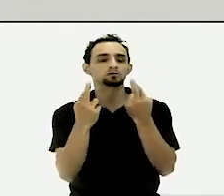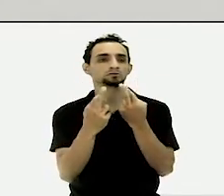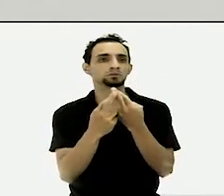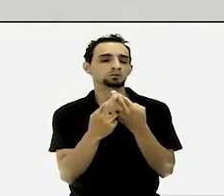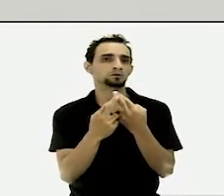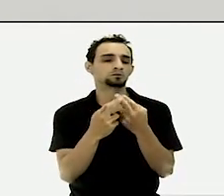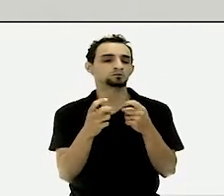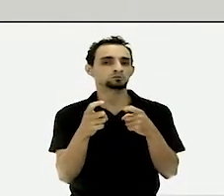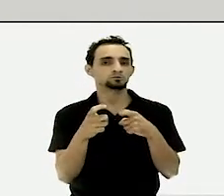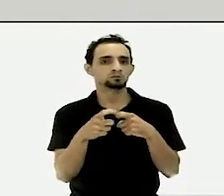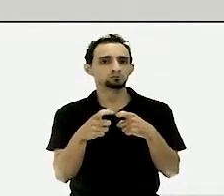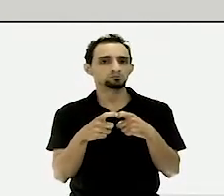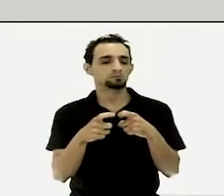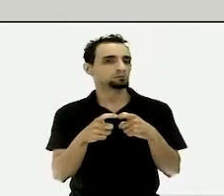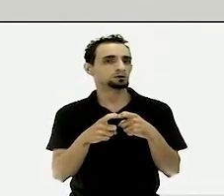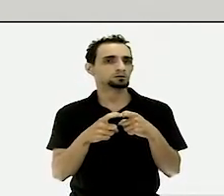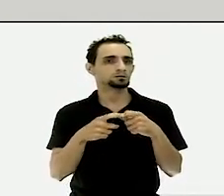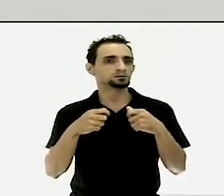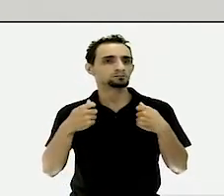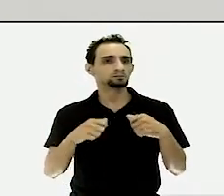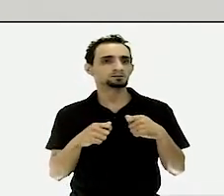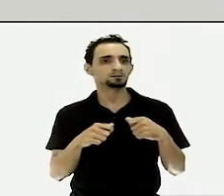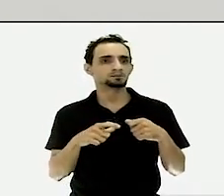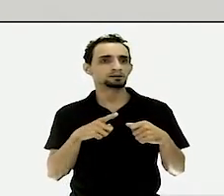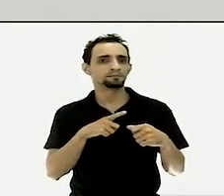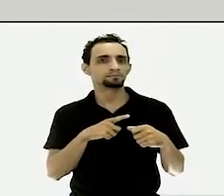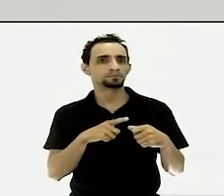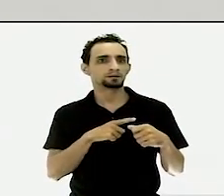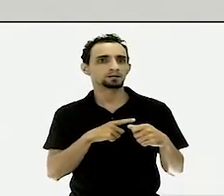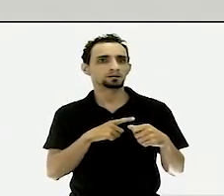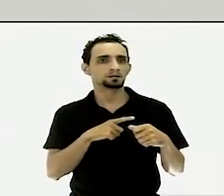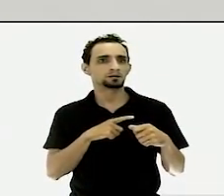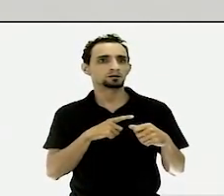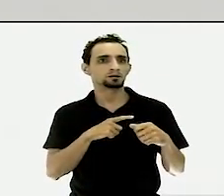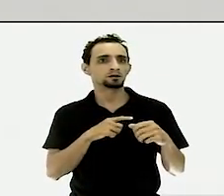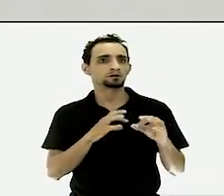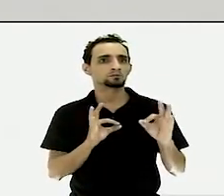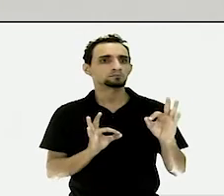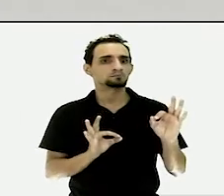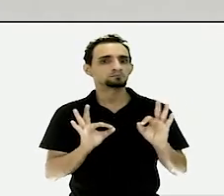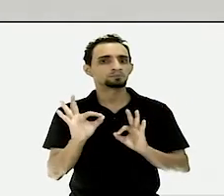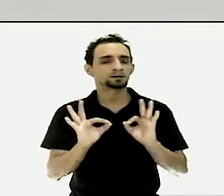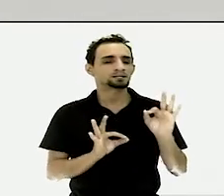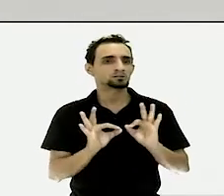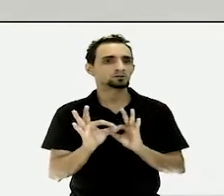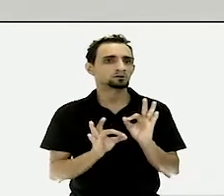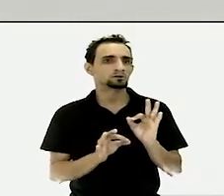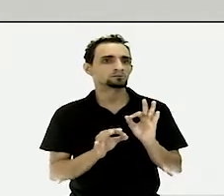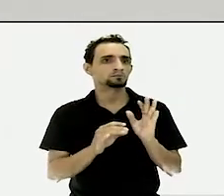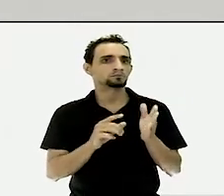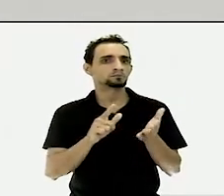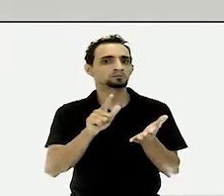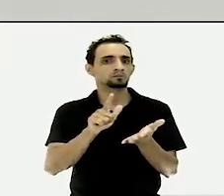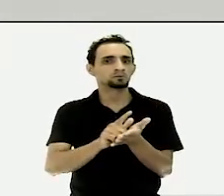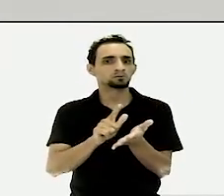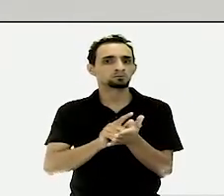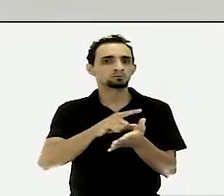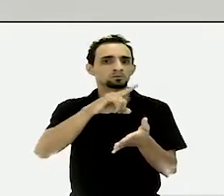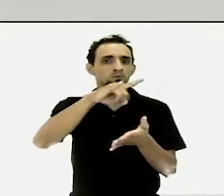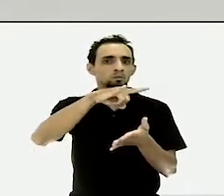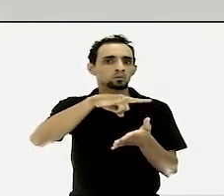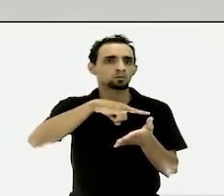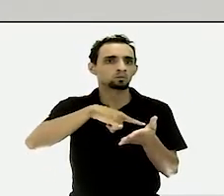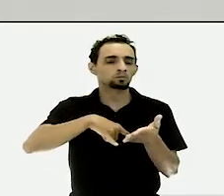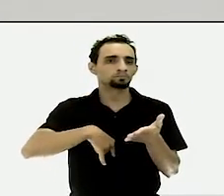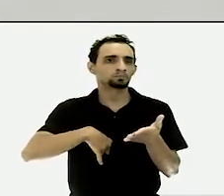Karina, ela ficou encantada. E nós temos aqui, breve, a gente fala em relação aos postos de saúde, cada bairro é uma minicidade,